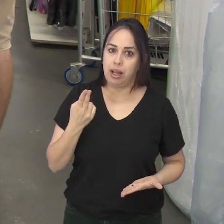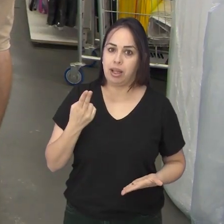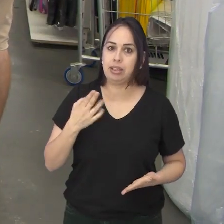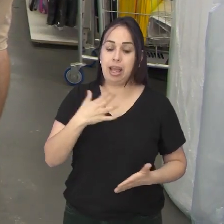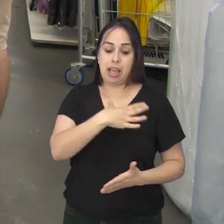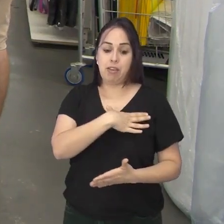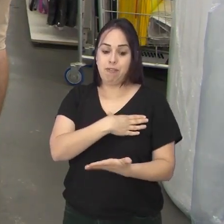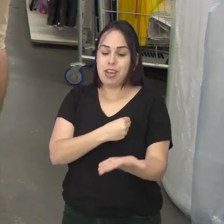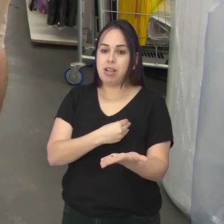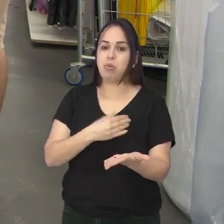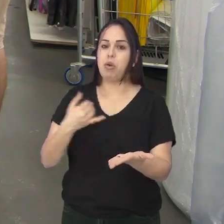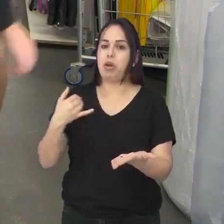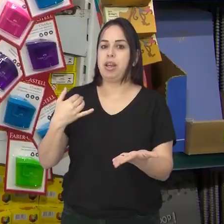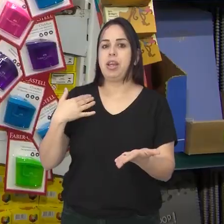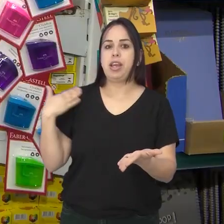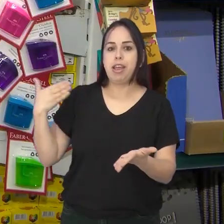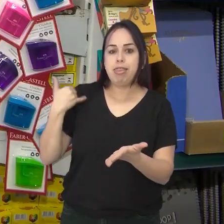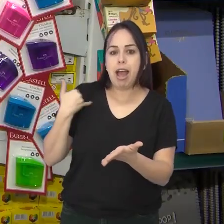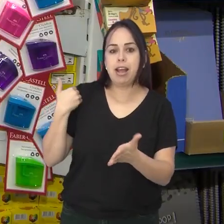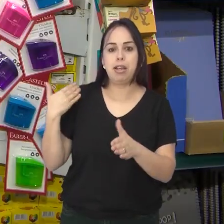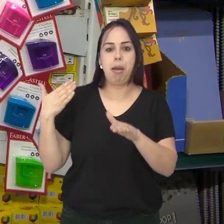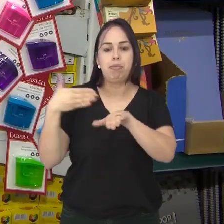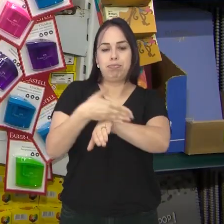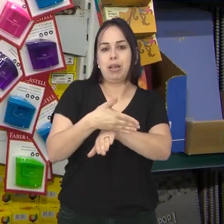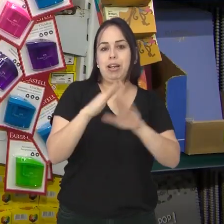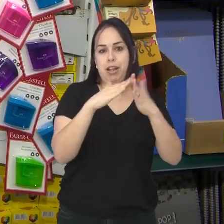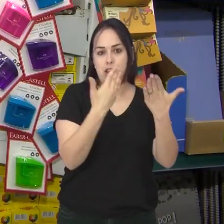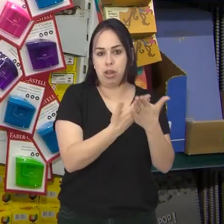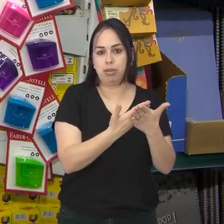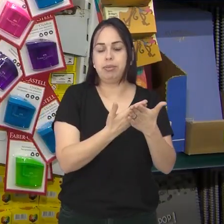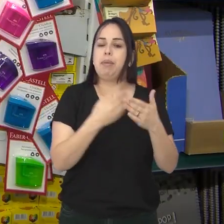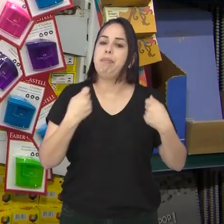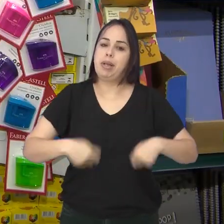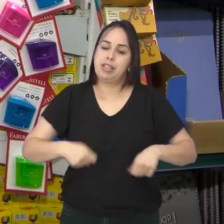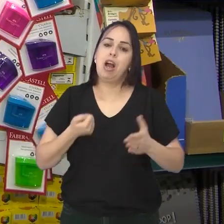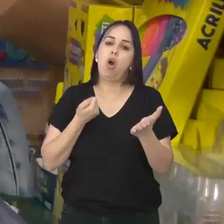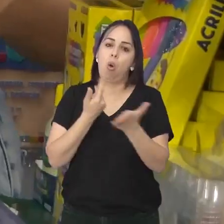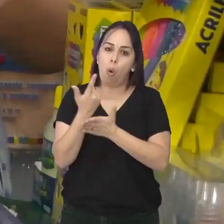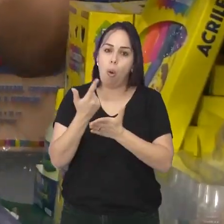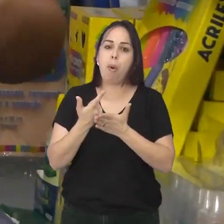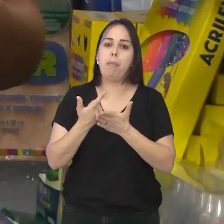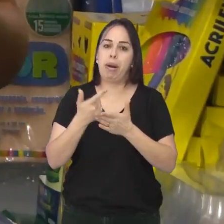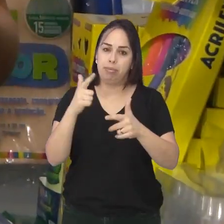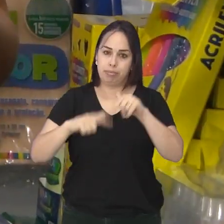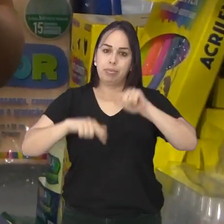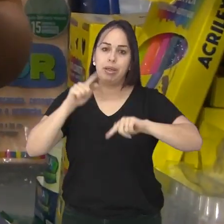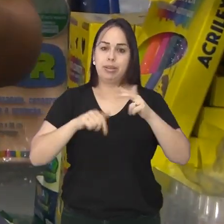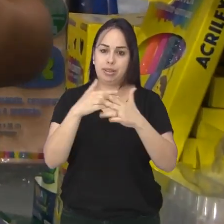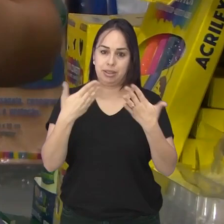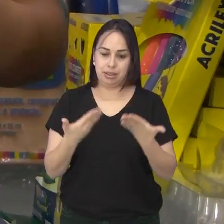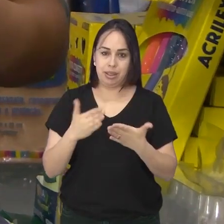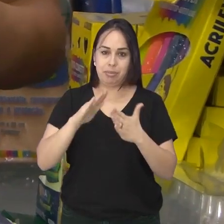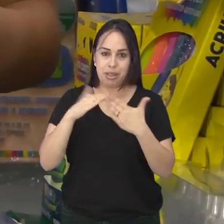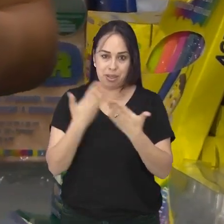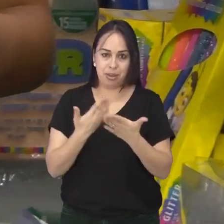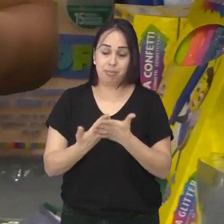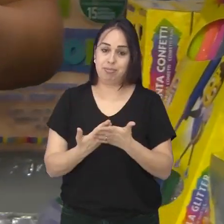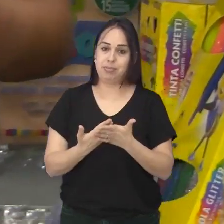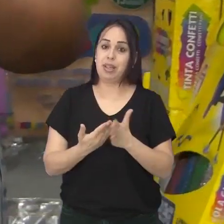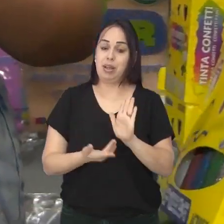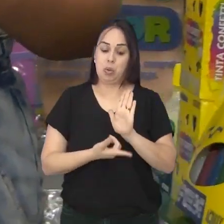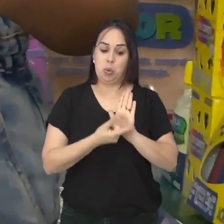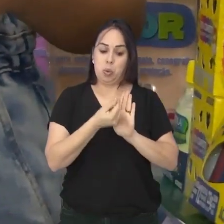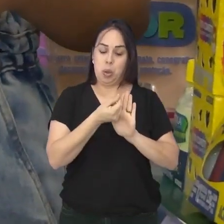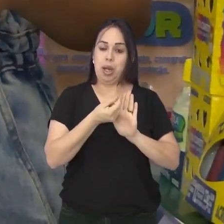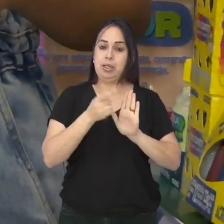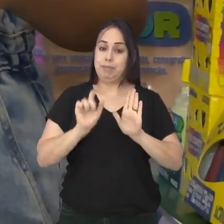Quem tem filho em idade escolar sabe que não tem como fugir da obrigação do material todo início de ano. Uma despesa que pesa